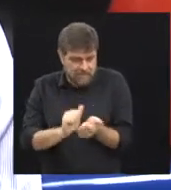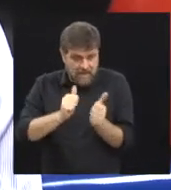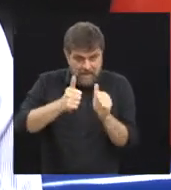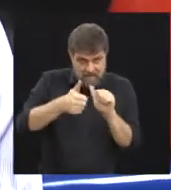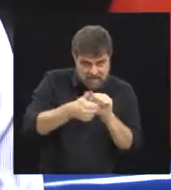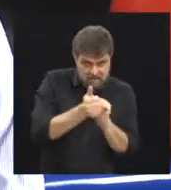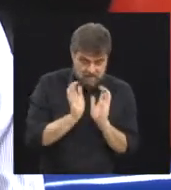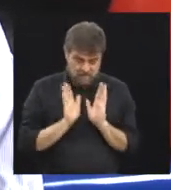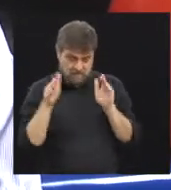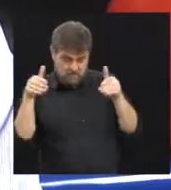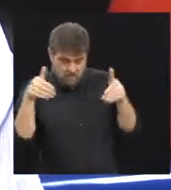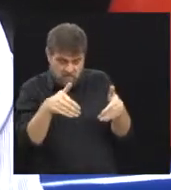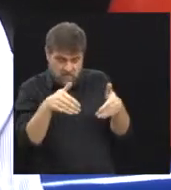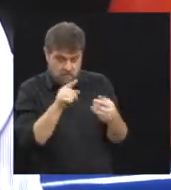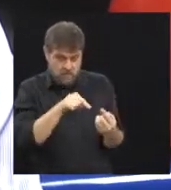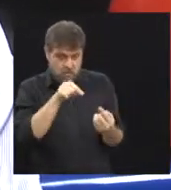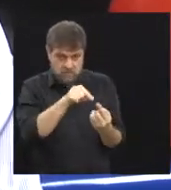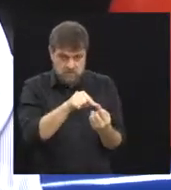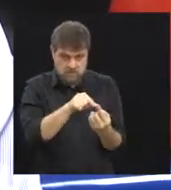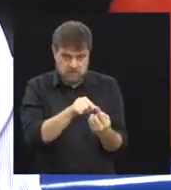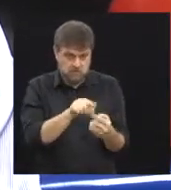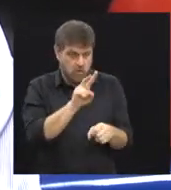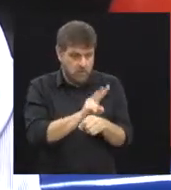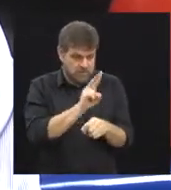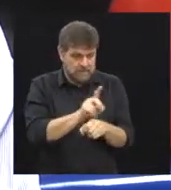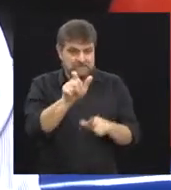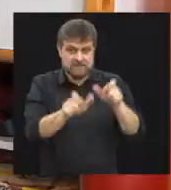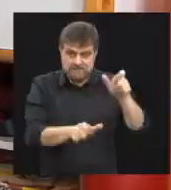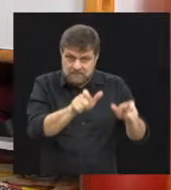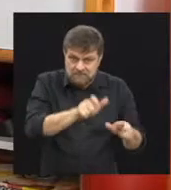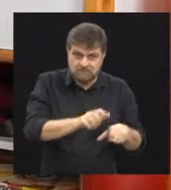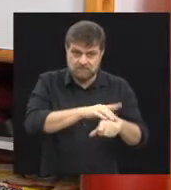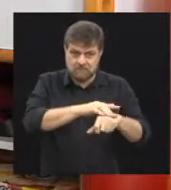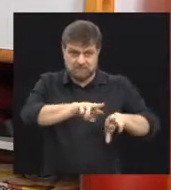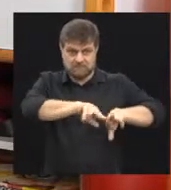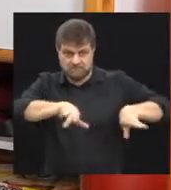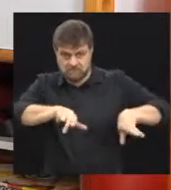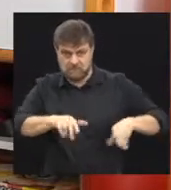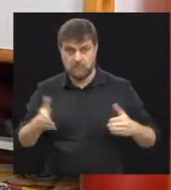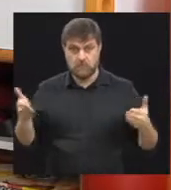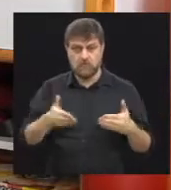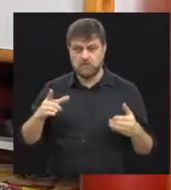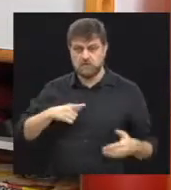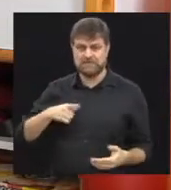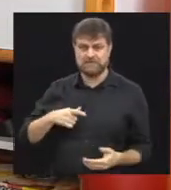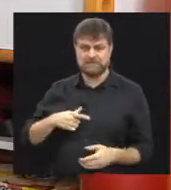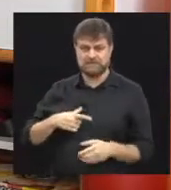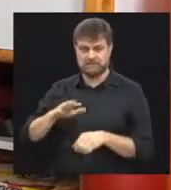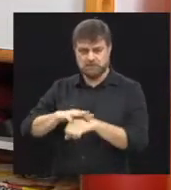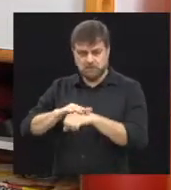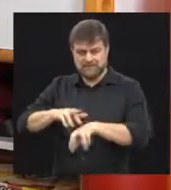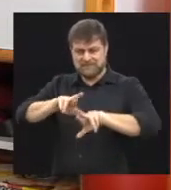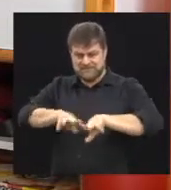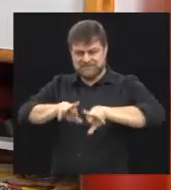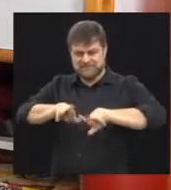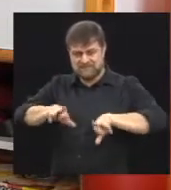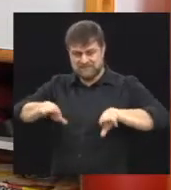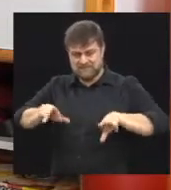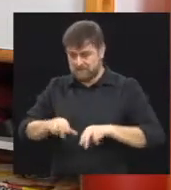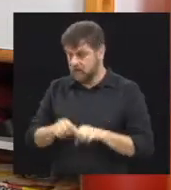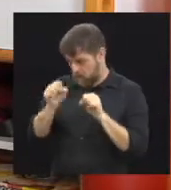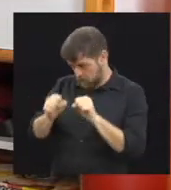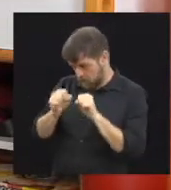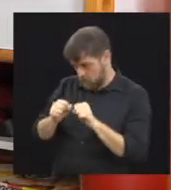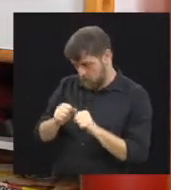no sentido de atender a essa nova demanda. Então, hoje vocês fazem um atendimento de vários tipos de paralisia. Se a Maria